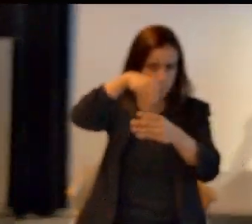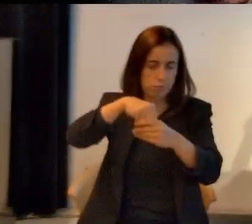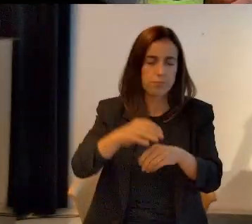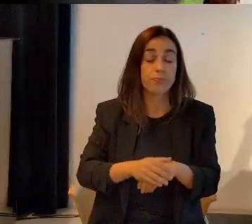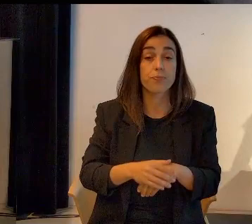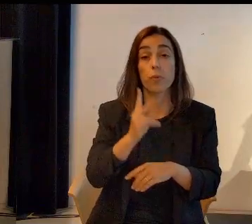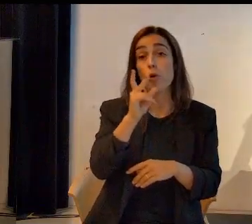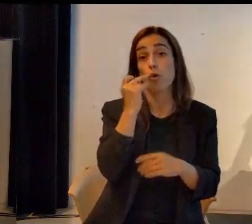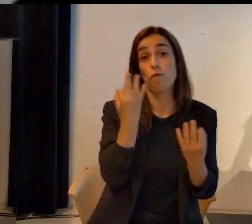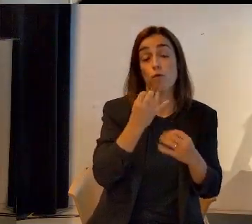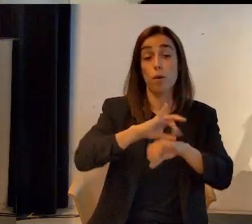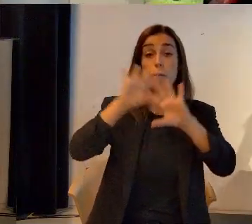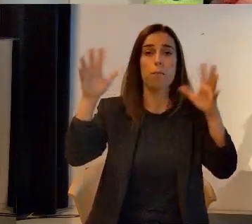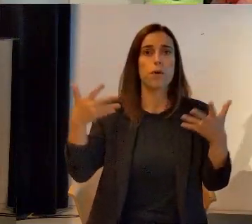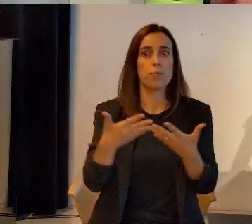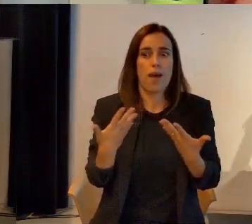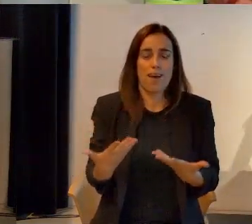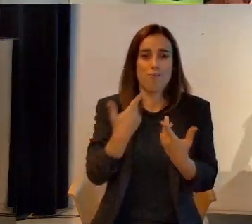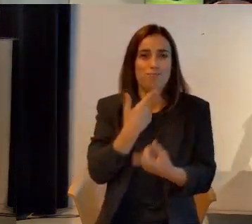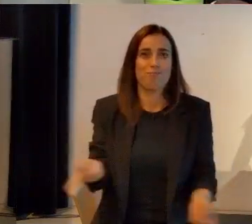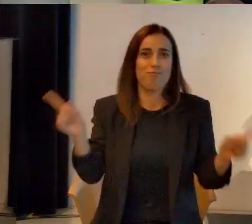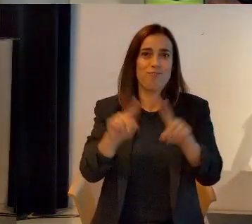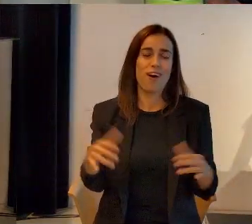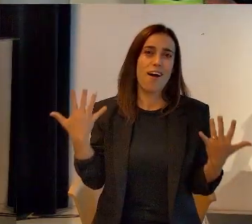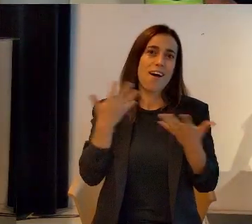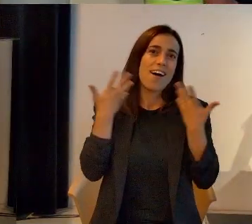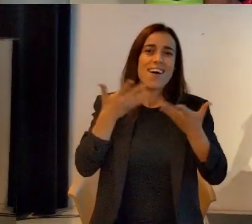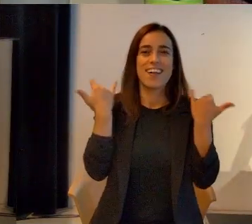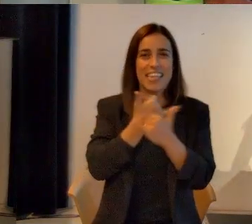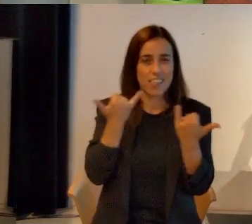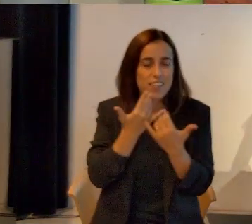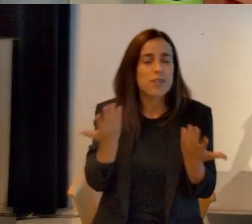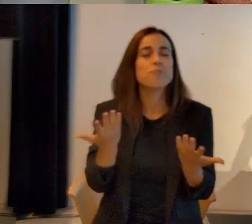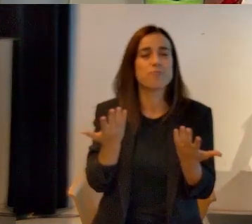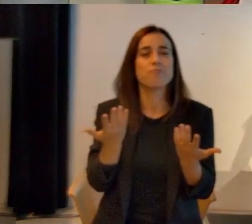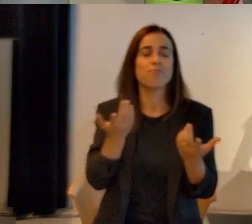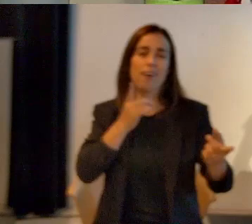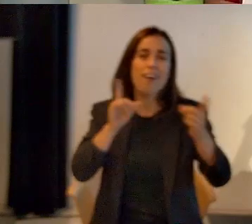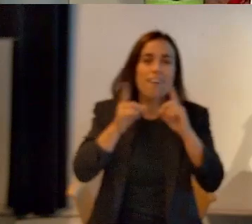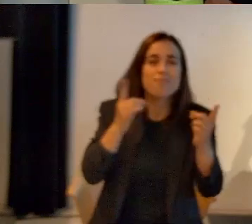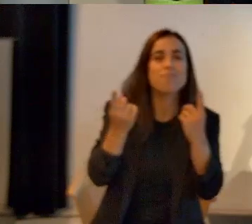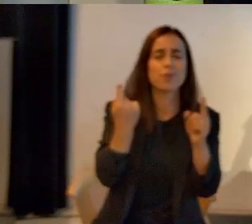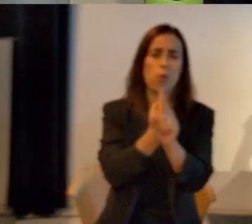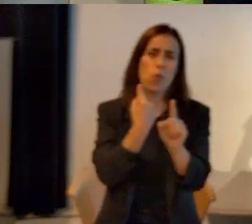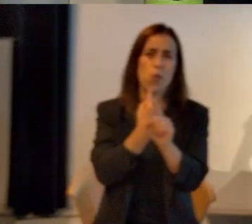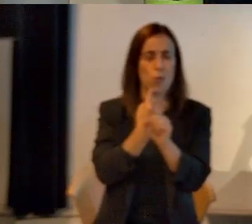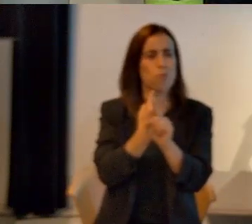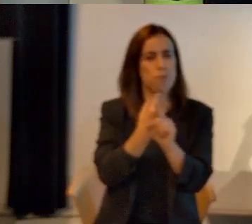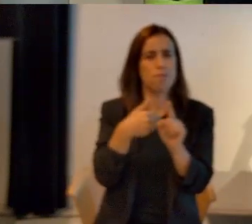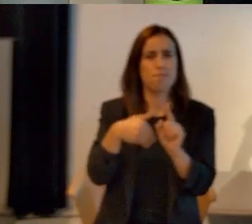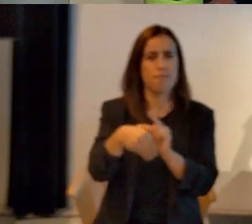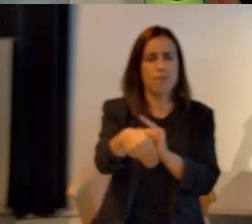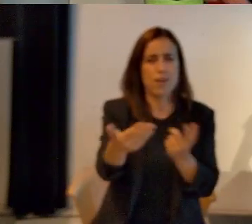anos de pandemia, é com muita alegria que estamos de volta, com esta animação que vai trazer, sem dúvida